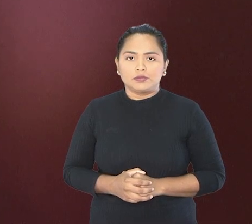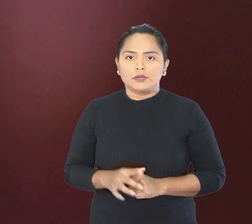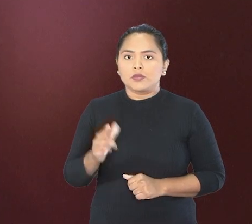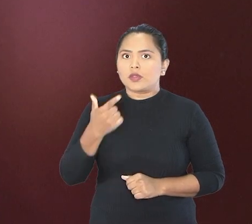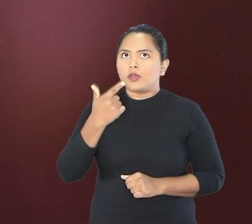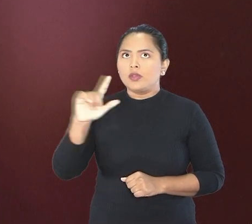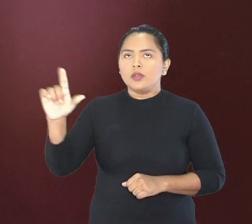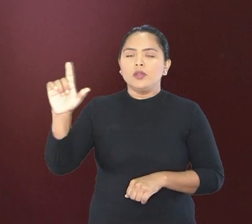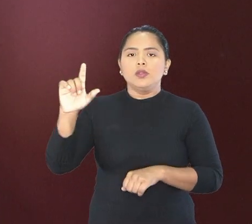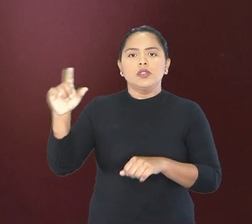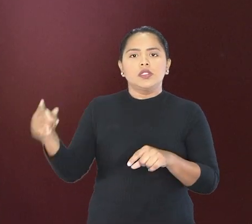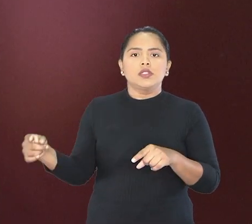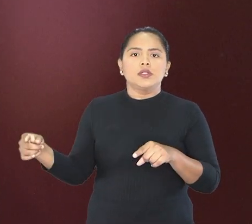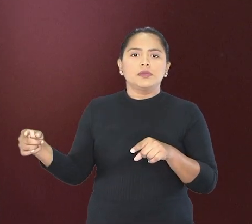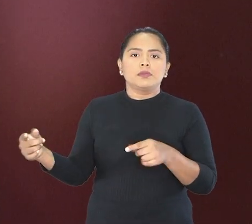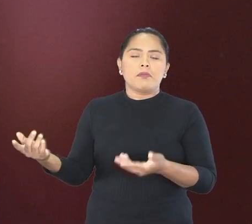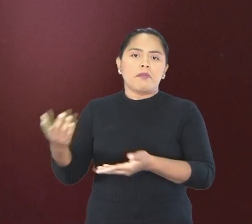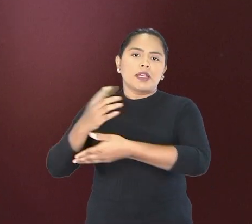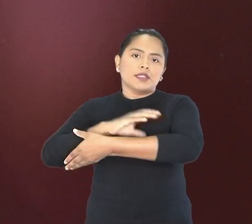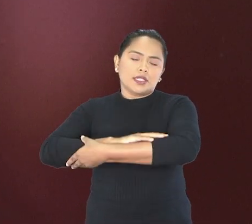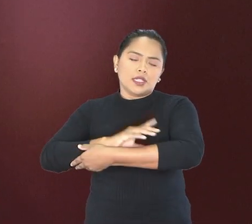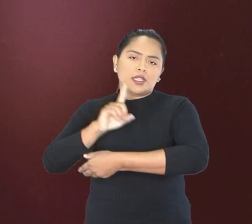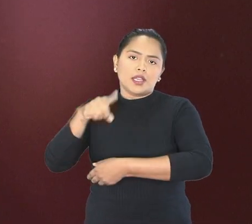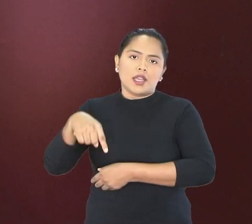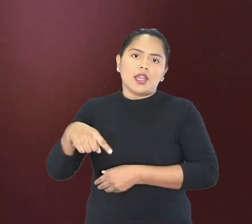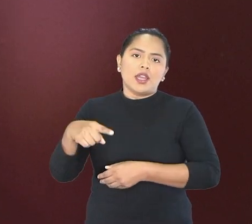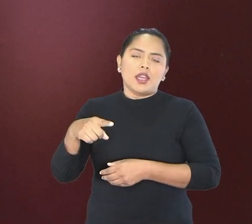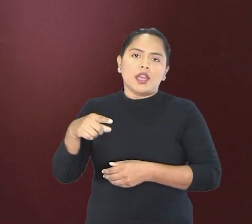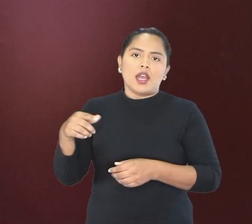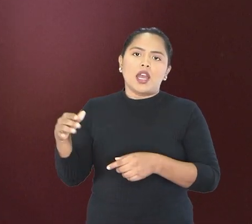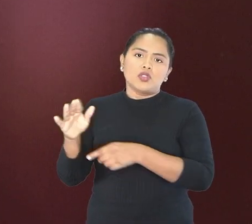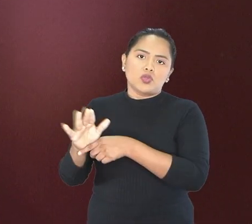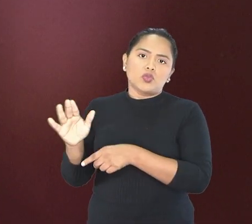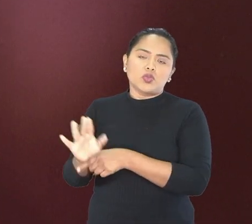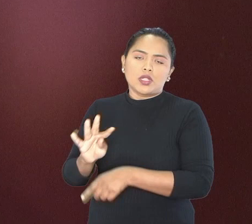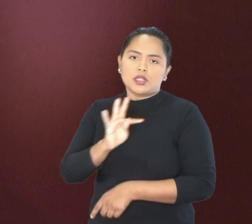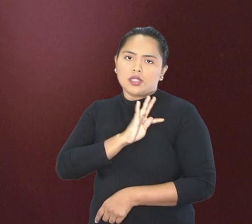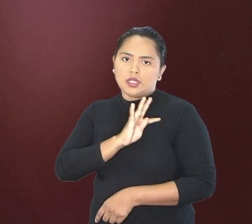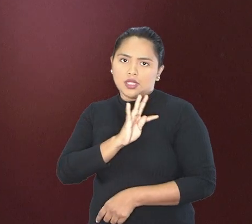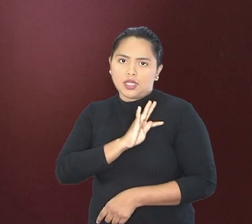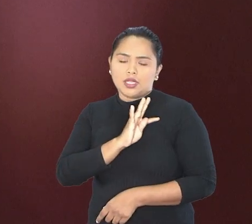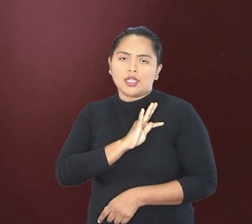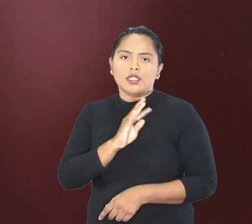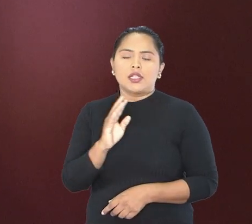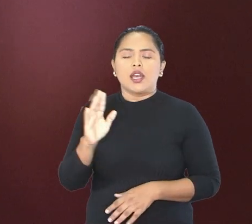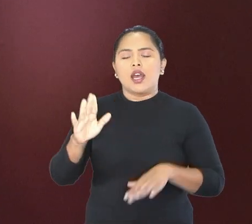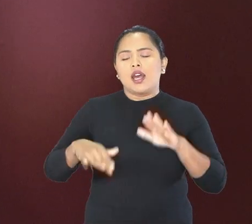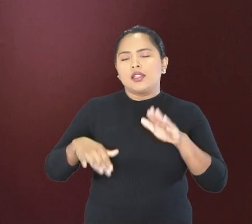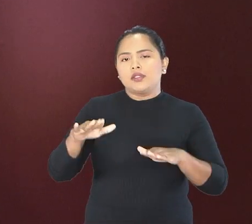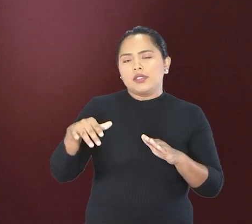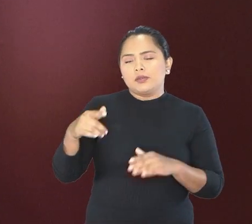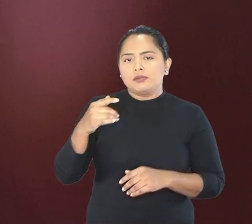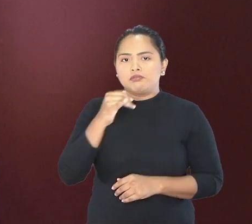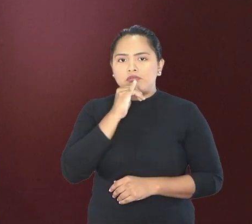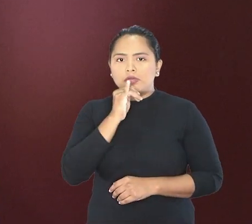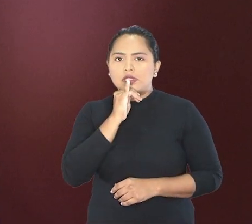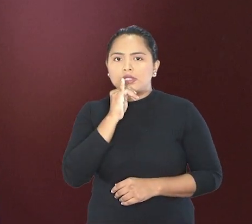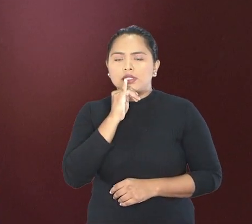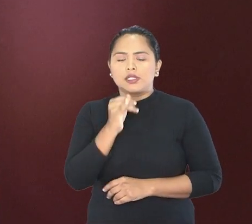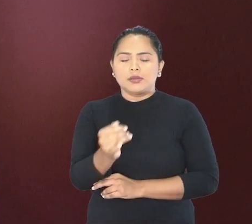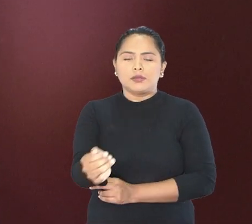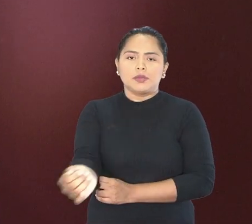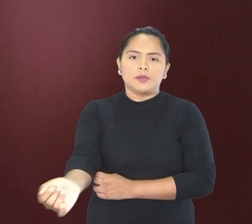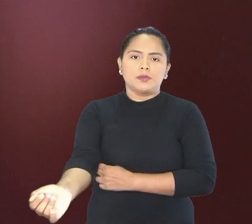outras parcerias que nós estamos fazendo é por meio de cooperação técnica. Então, na verdade, às vezes há um interesse, por exemplo, em comum